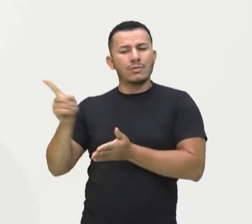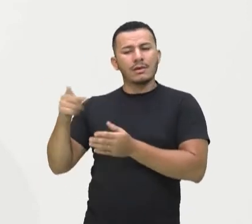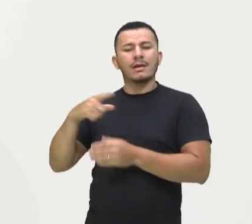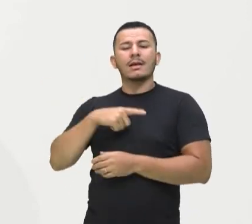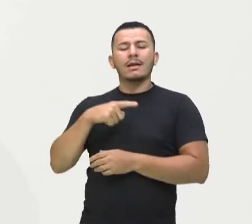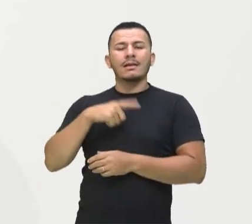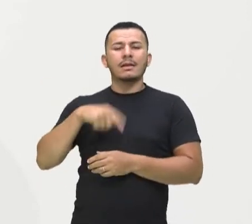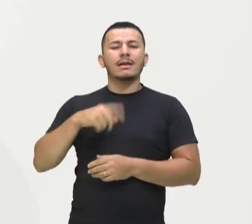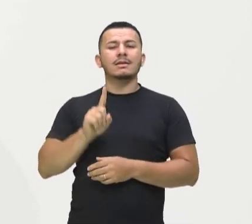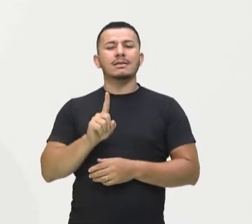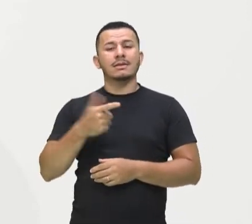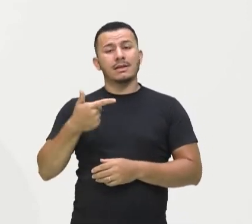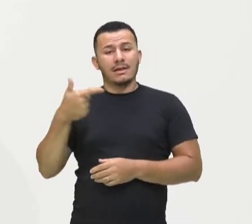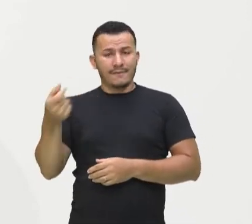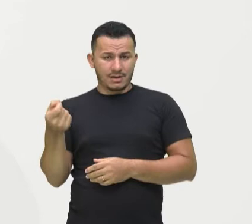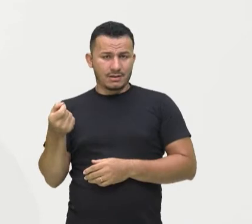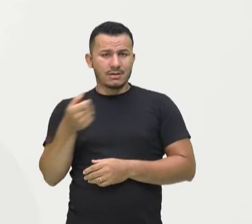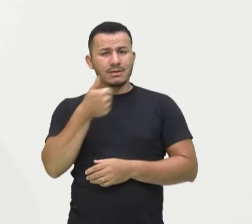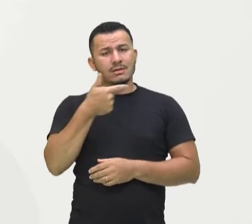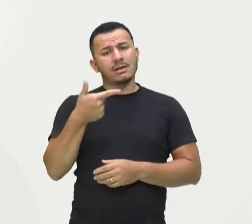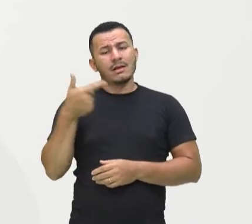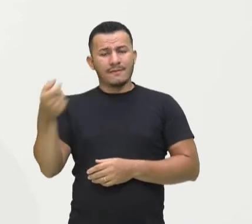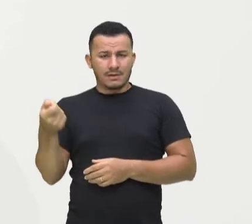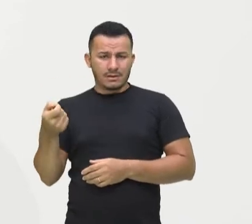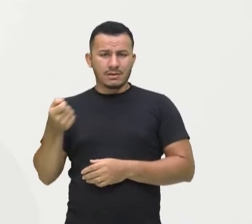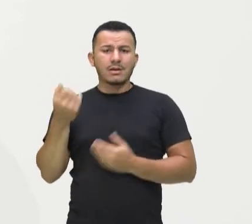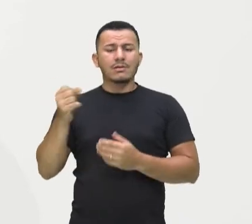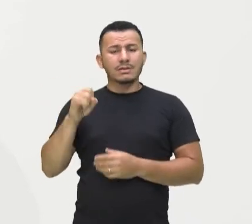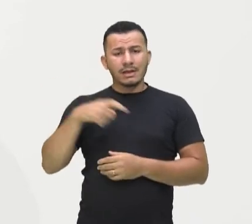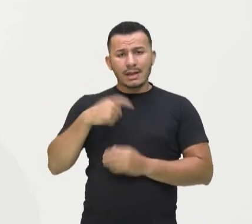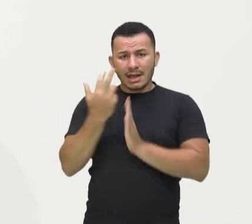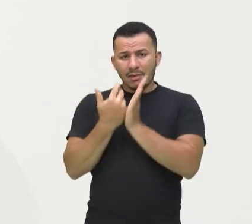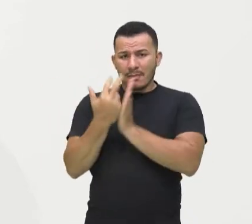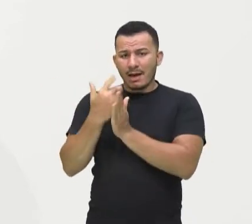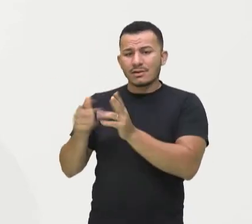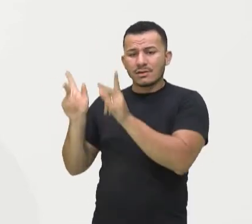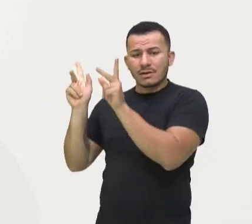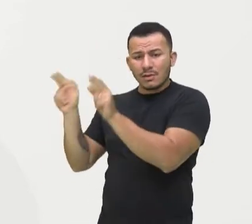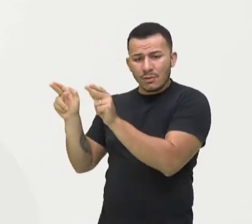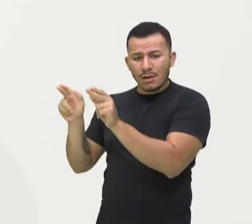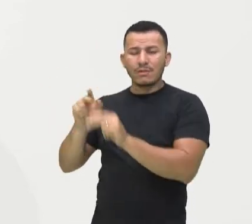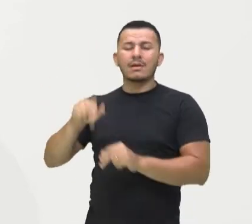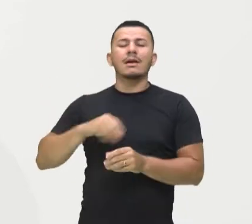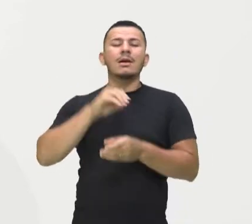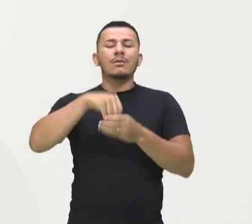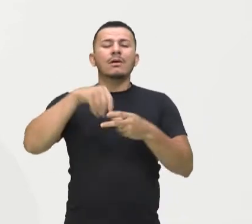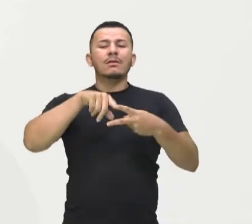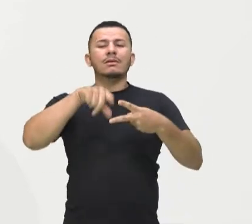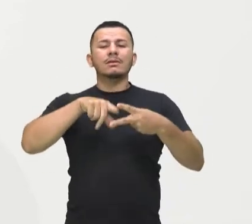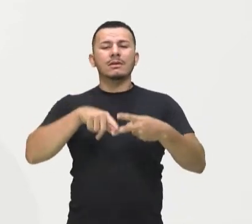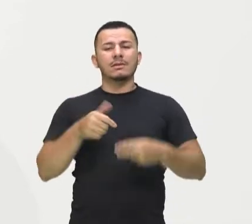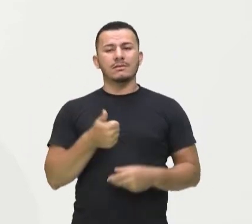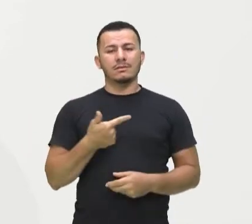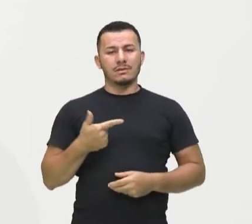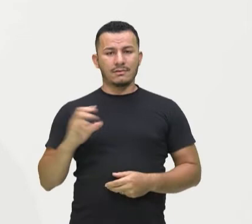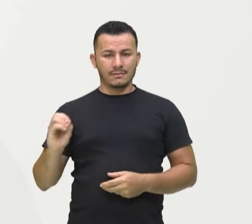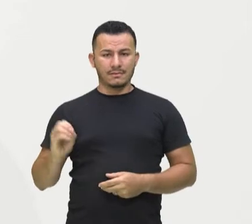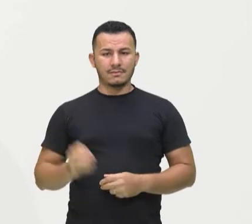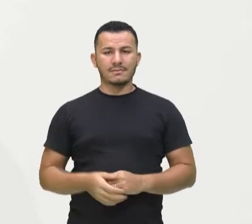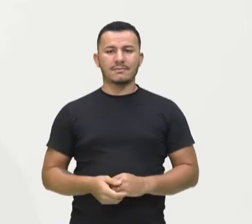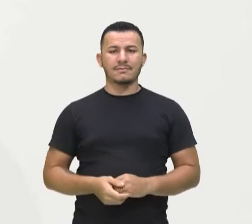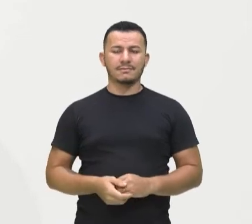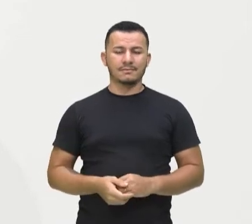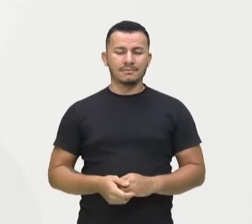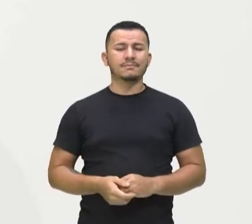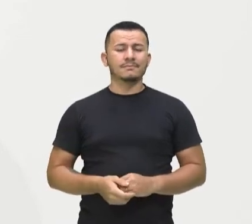sabe que vale 120. Toda vez que falar de um hexágono, o ângulo interno dele vale 120 graus.